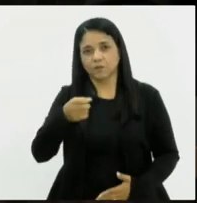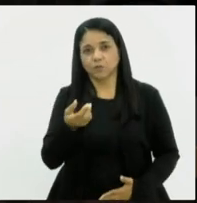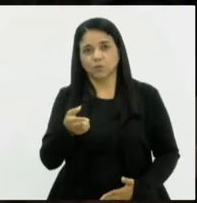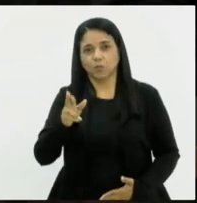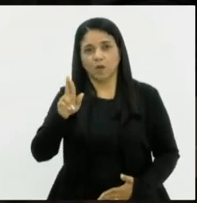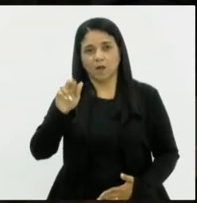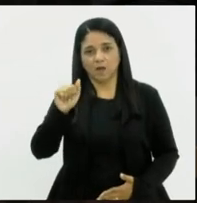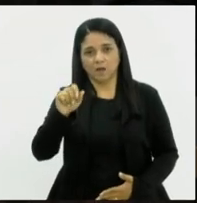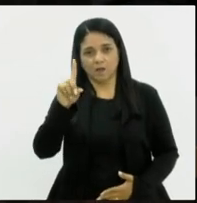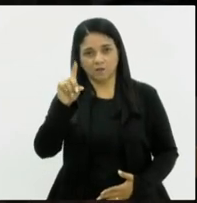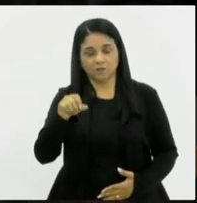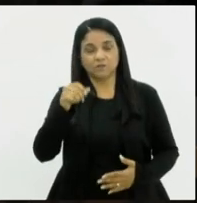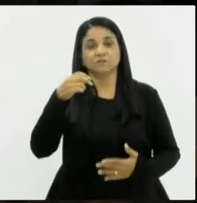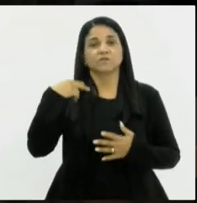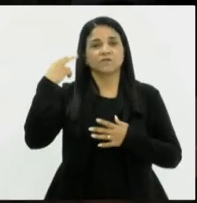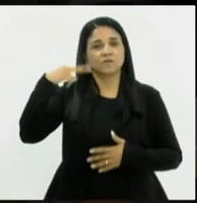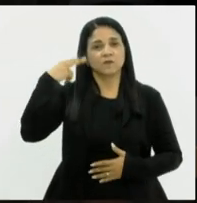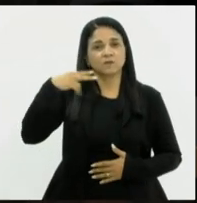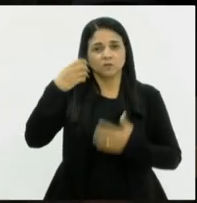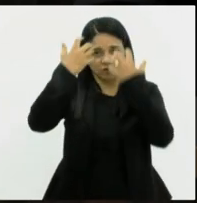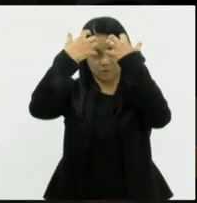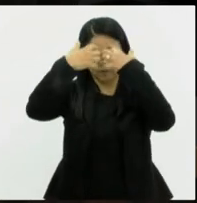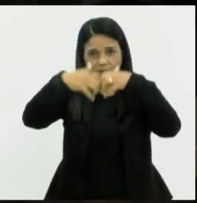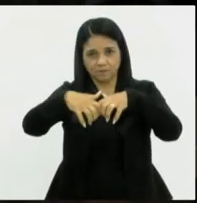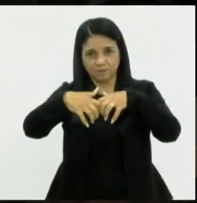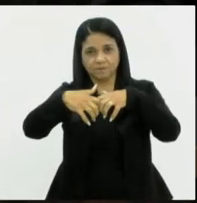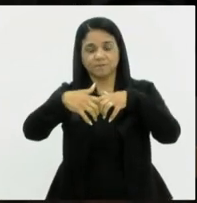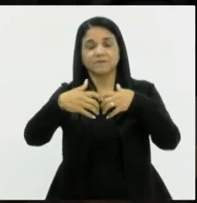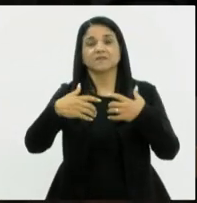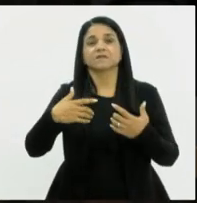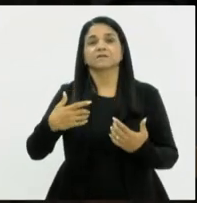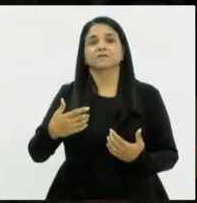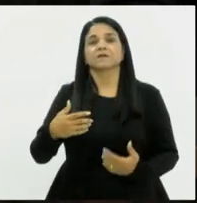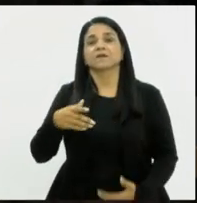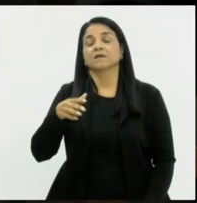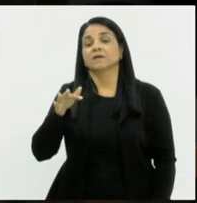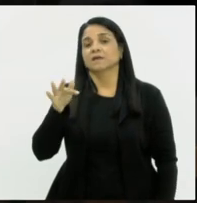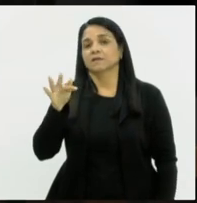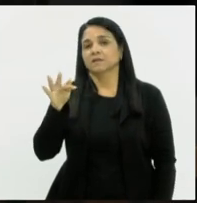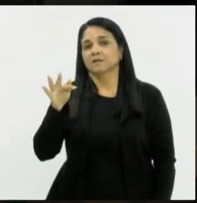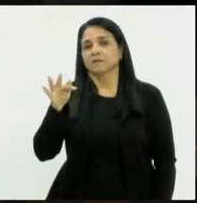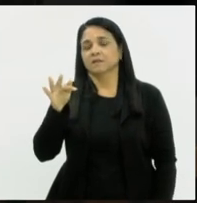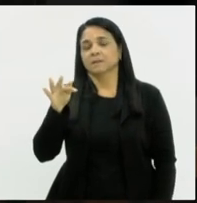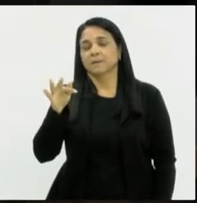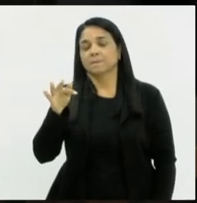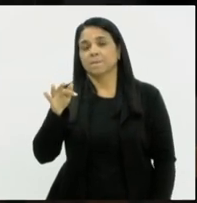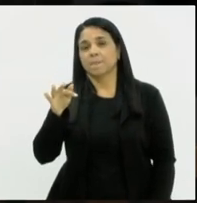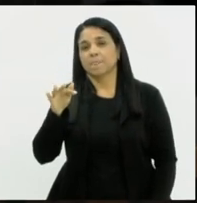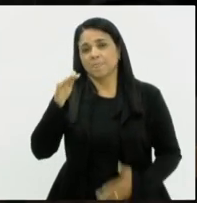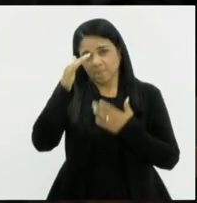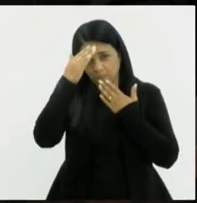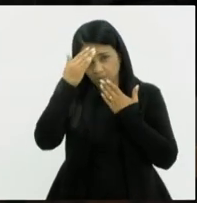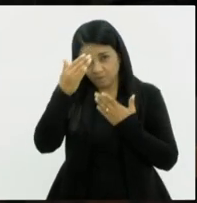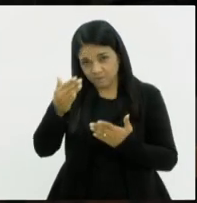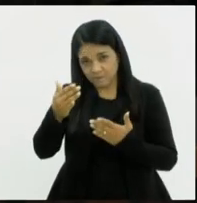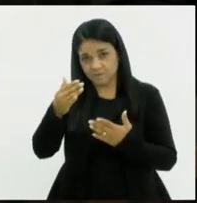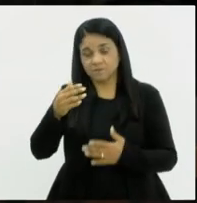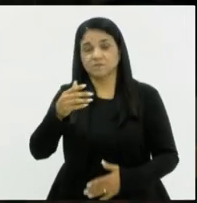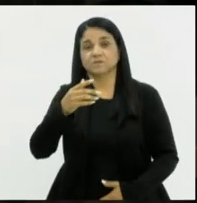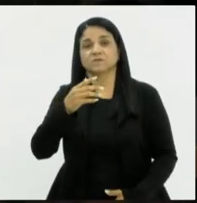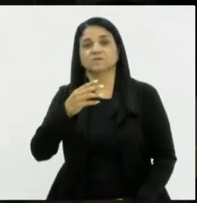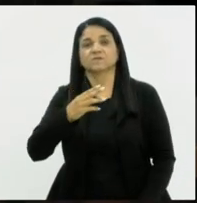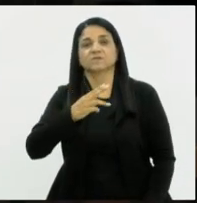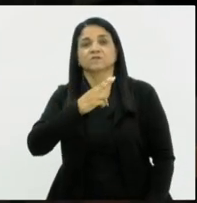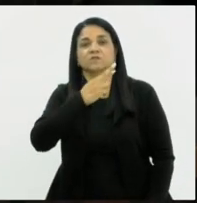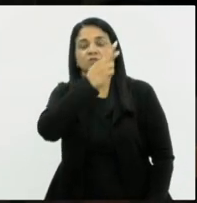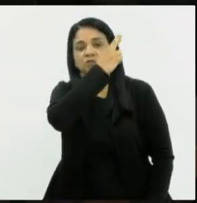de Teresópolis. Oi, Petrópolis, desculpa, Petrópolis. Quero agradecer aqui, de novo, nosso subtenente Cunha,